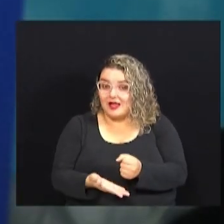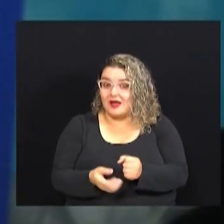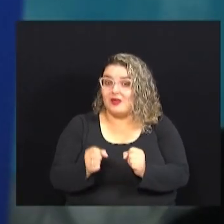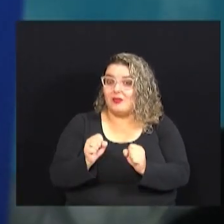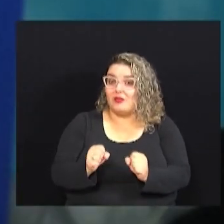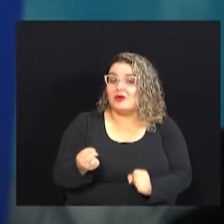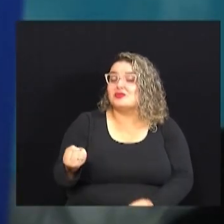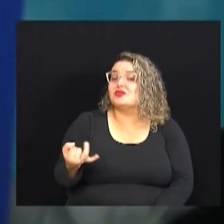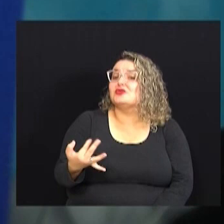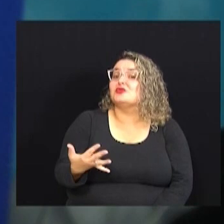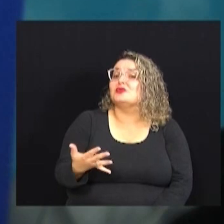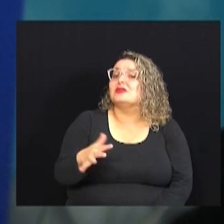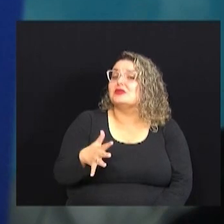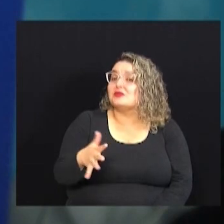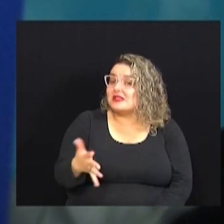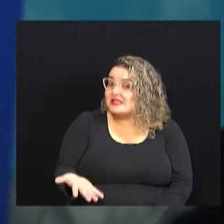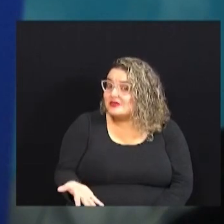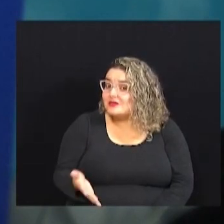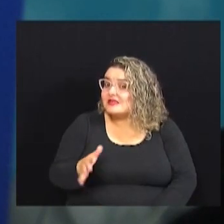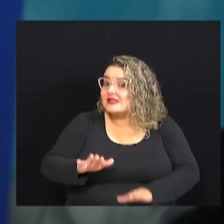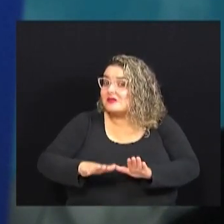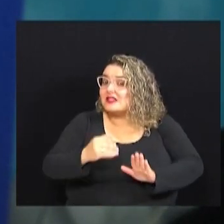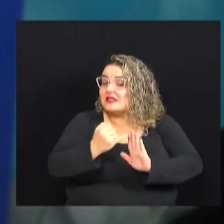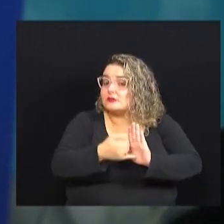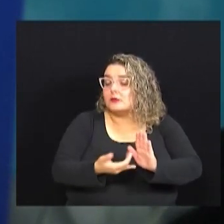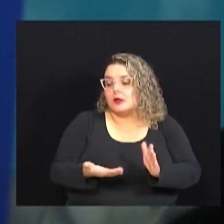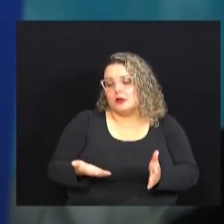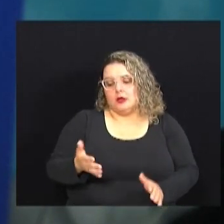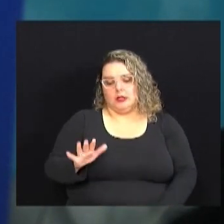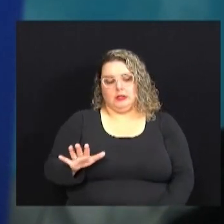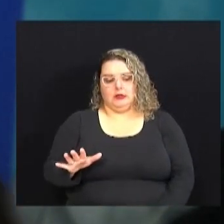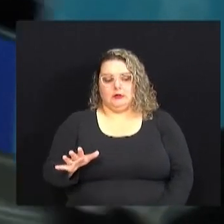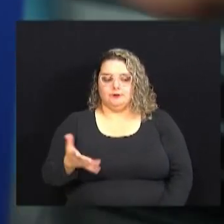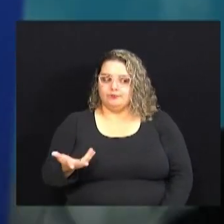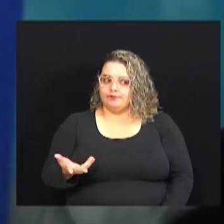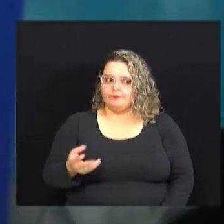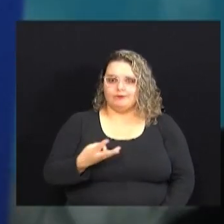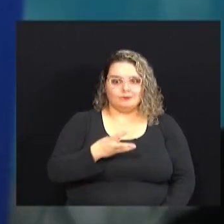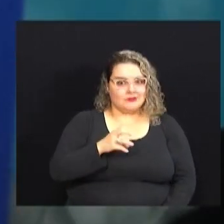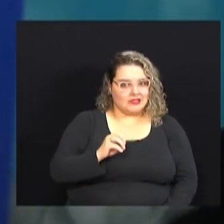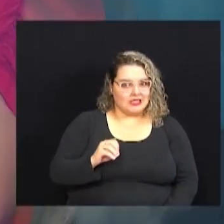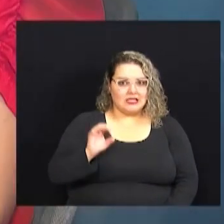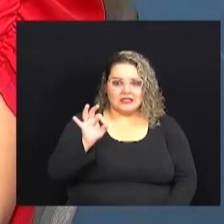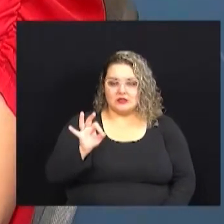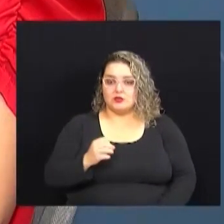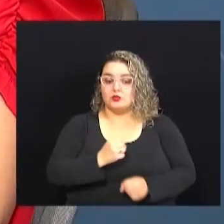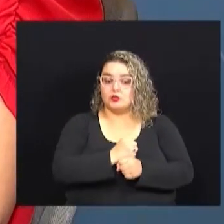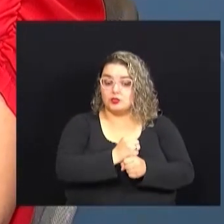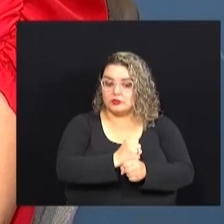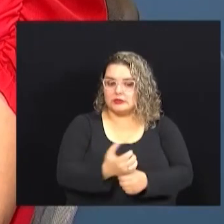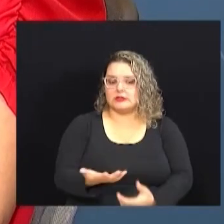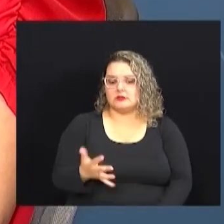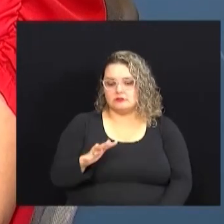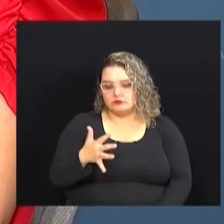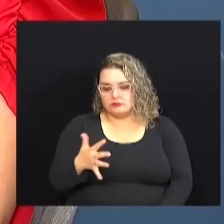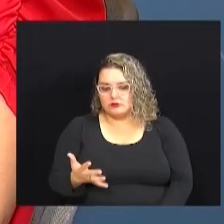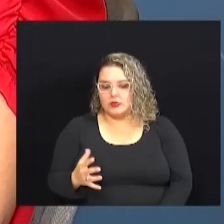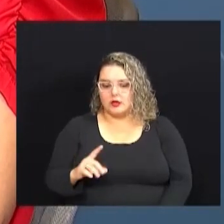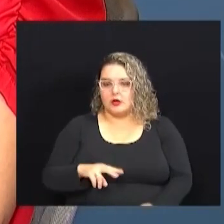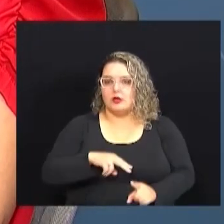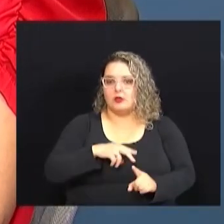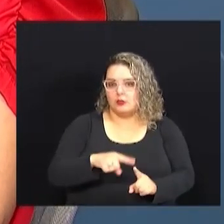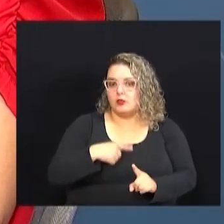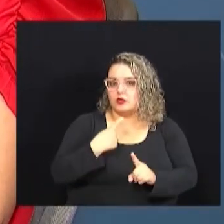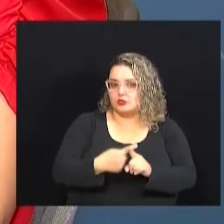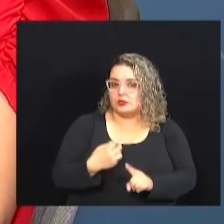pode virar até quanto, dependendo dos juros? Olha, se a gente colocar em torno de 300% ao ano, né, só